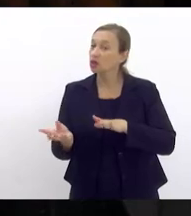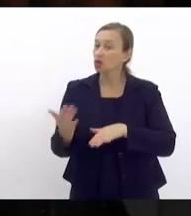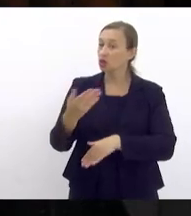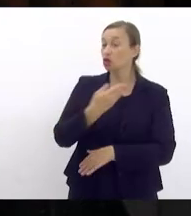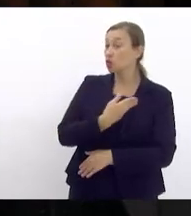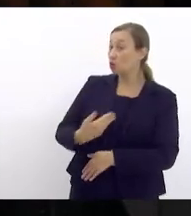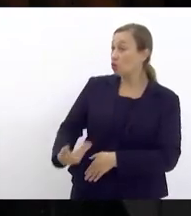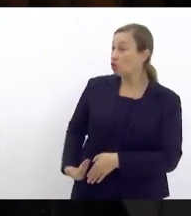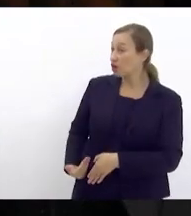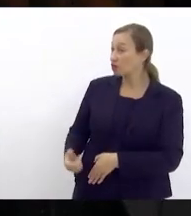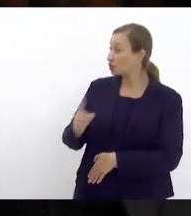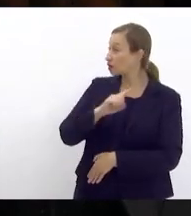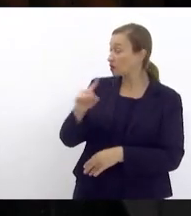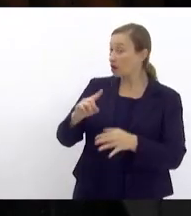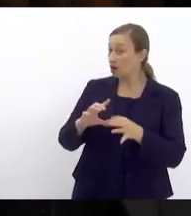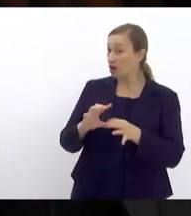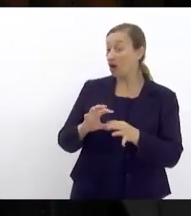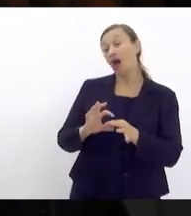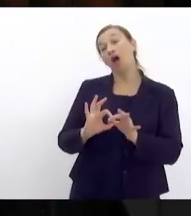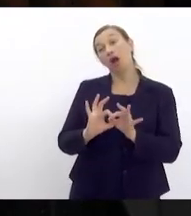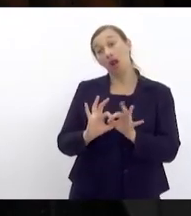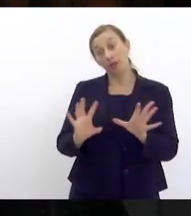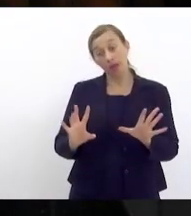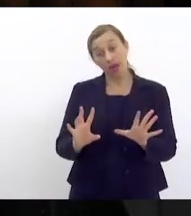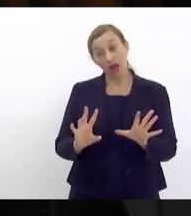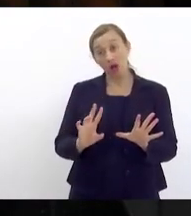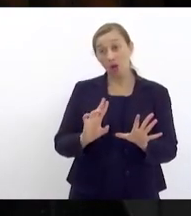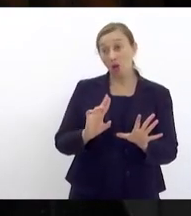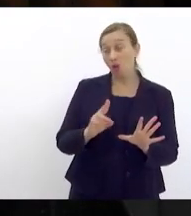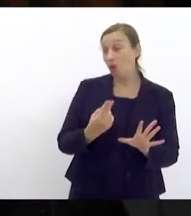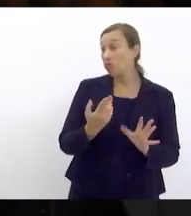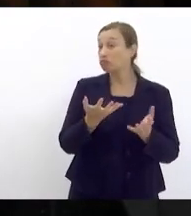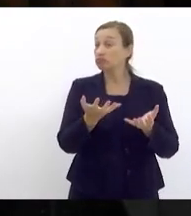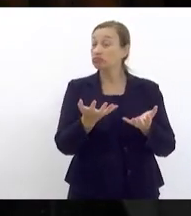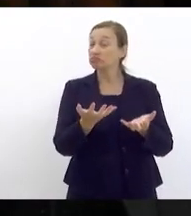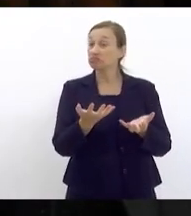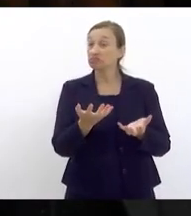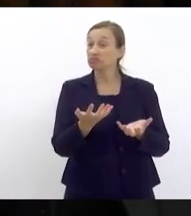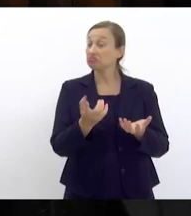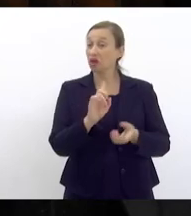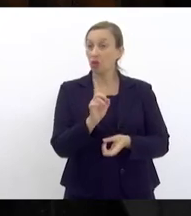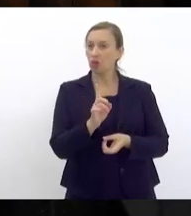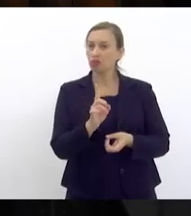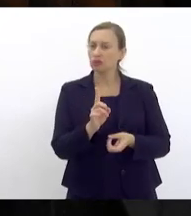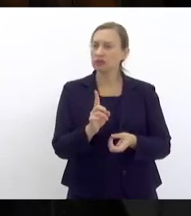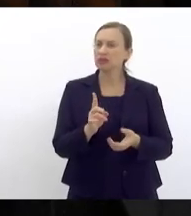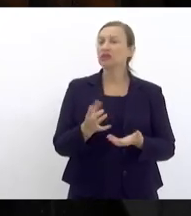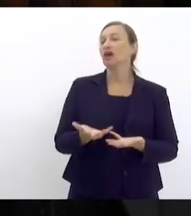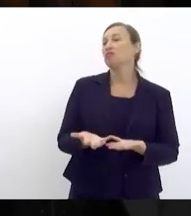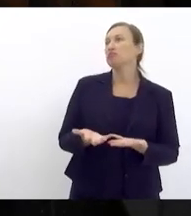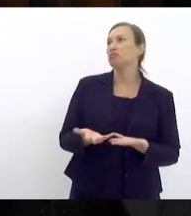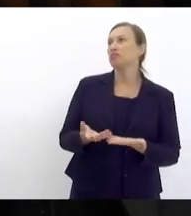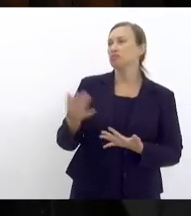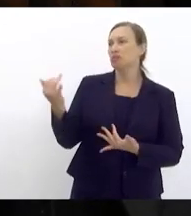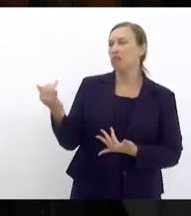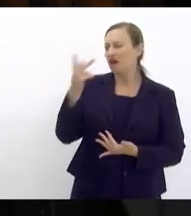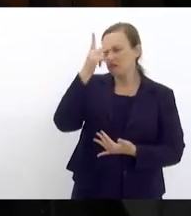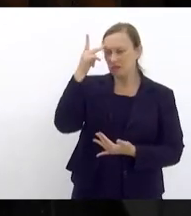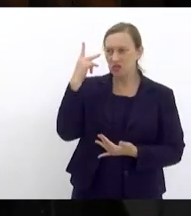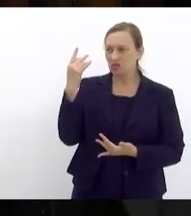autorizativa libera aqueles que quiserem bem desejar aí alguém vai me dizer bom